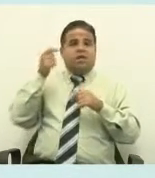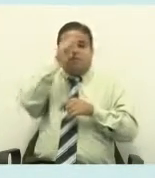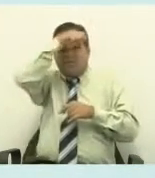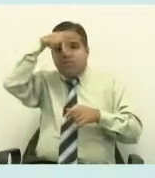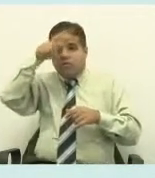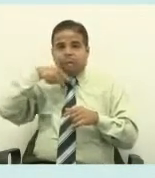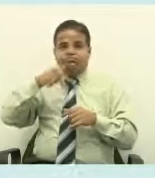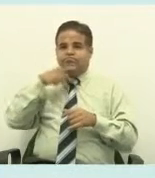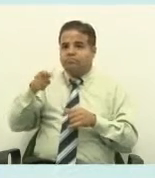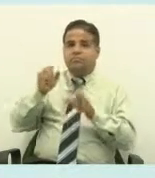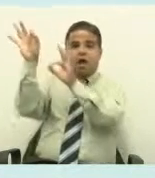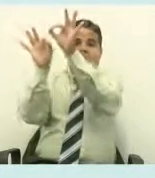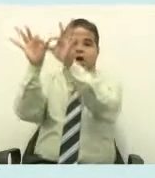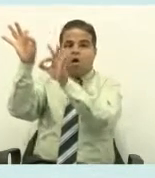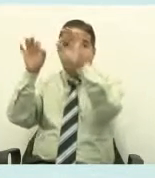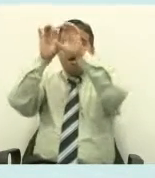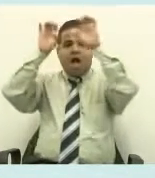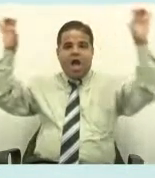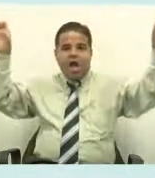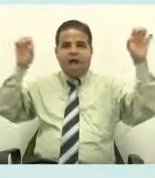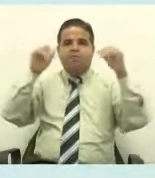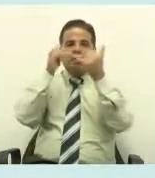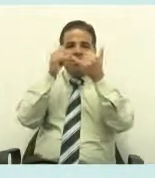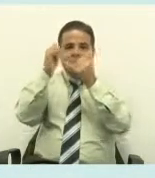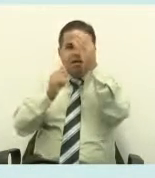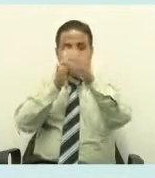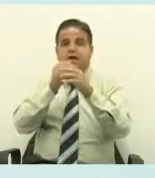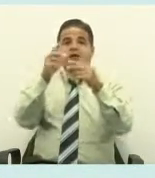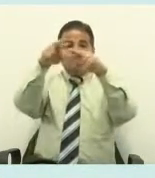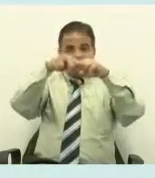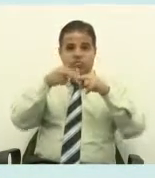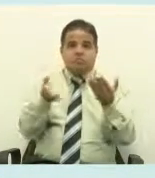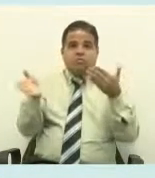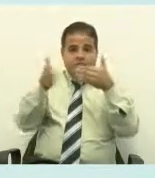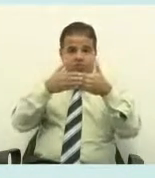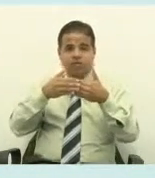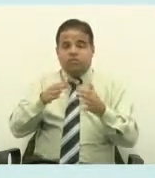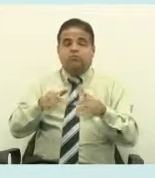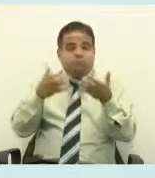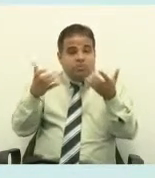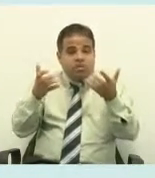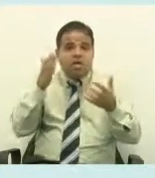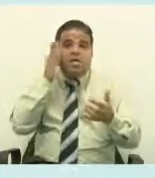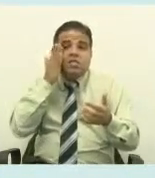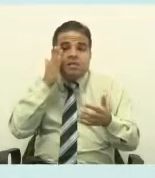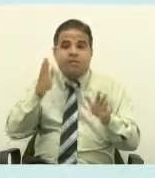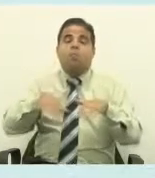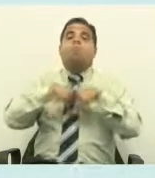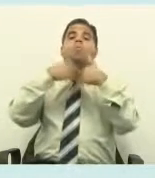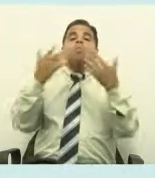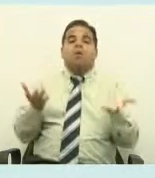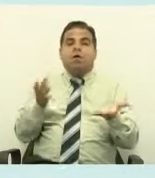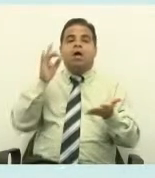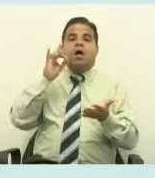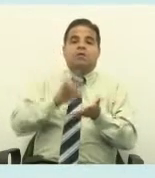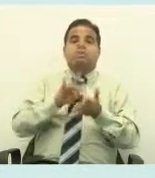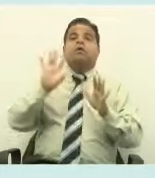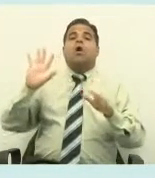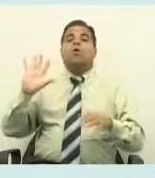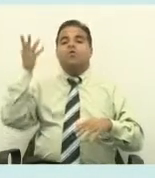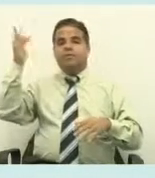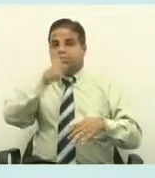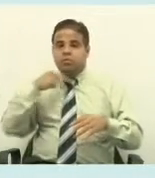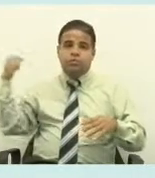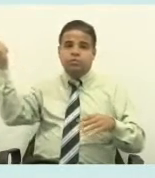para arrumar um cabo de fibra ótica, por isso que ficou fechado. Então, gostaria de saber qual é a real situação